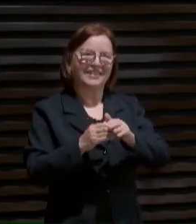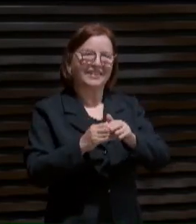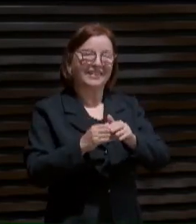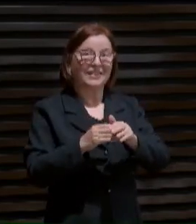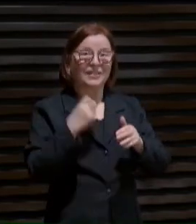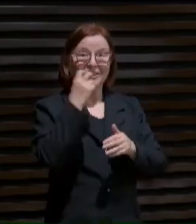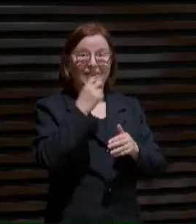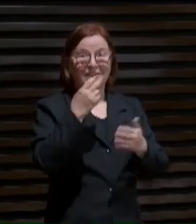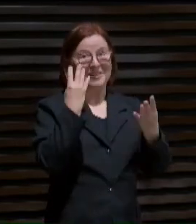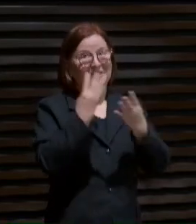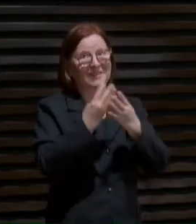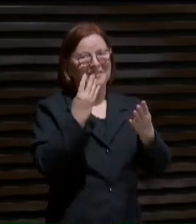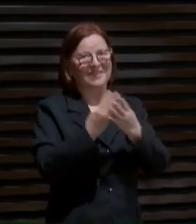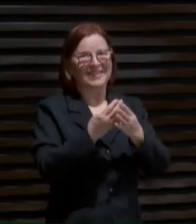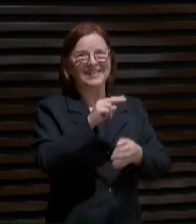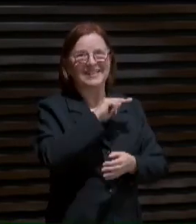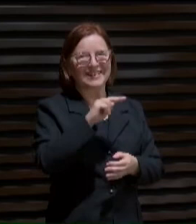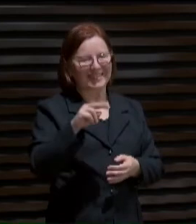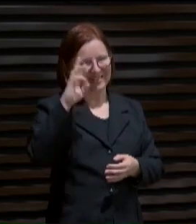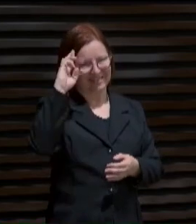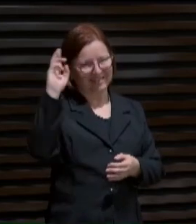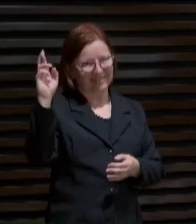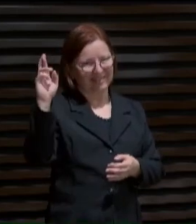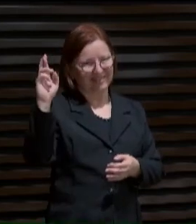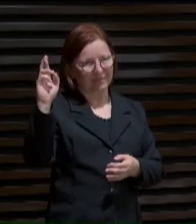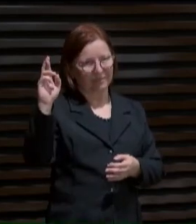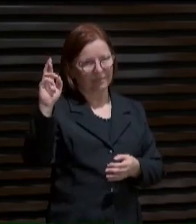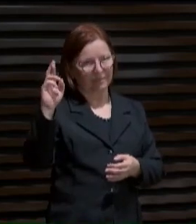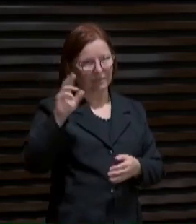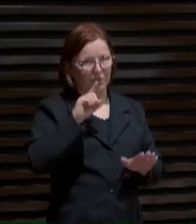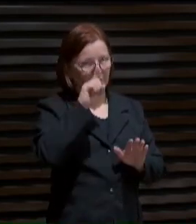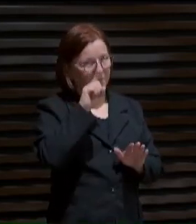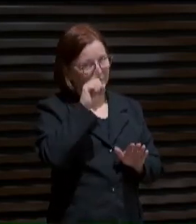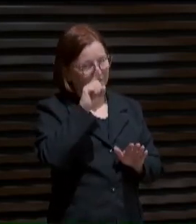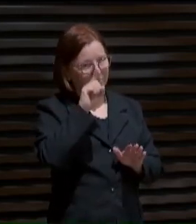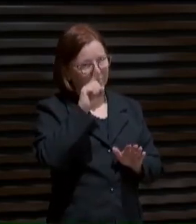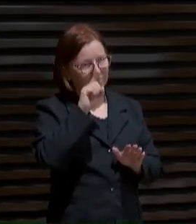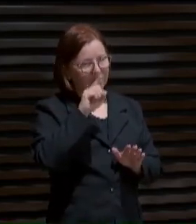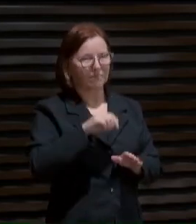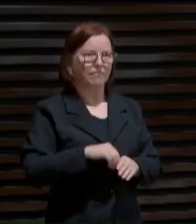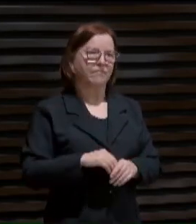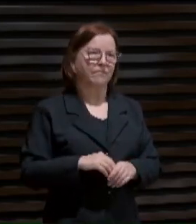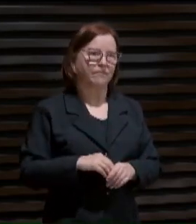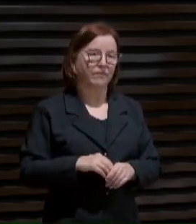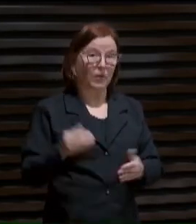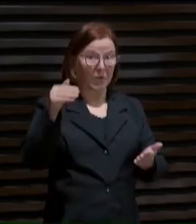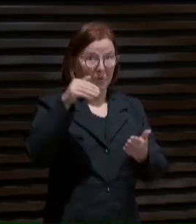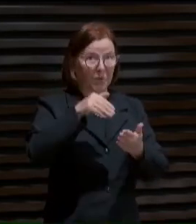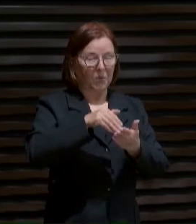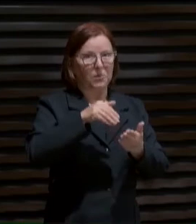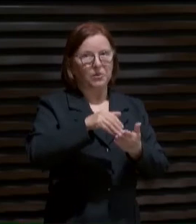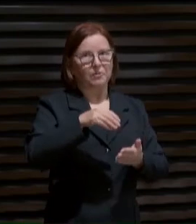confessam o nome do senhor não se engane Não se engane no último